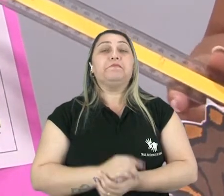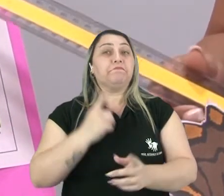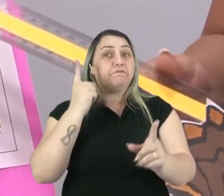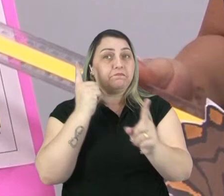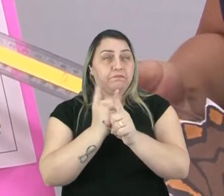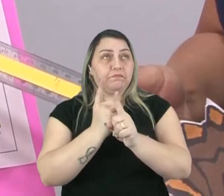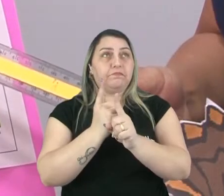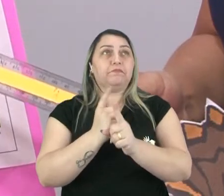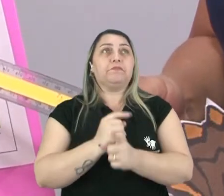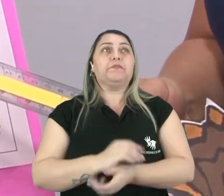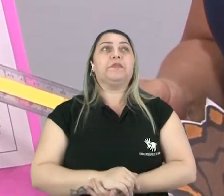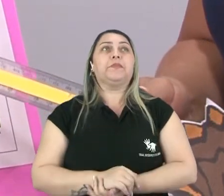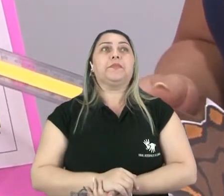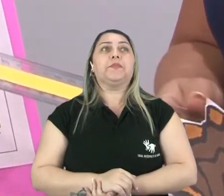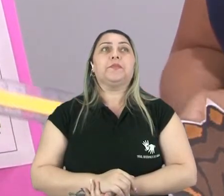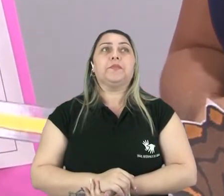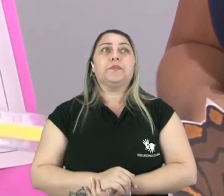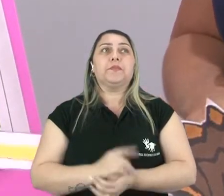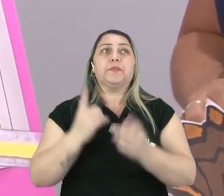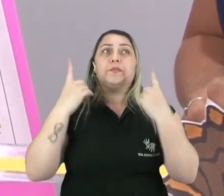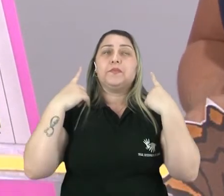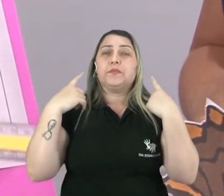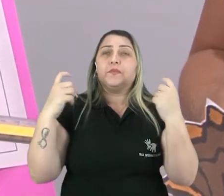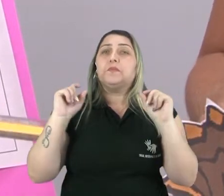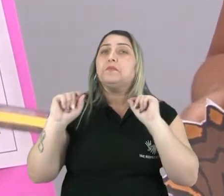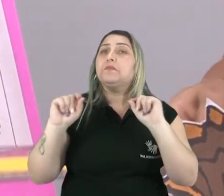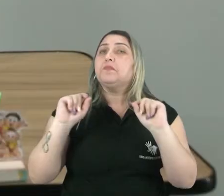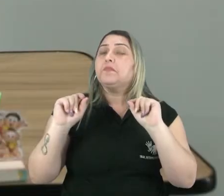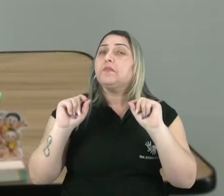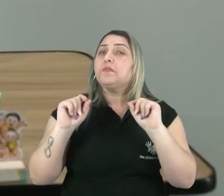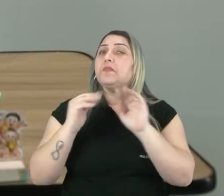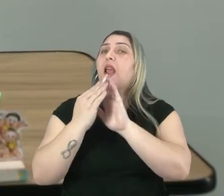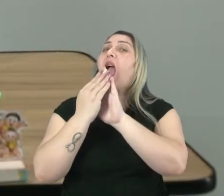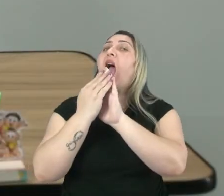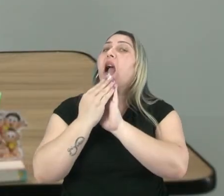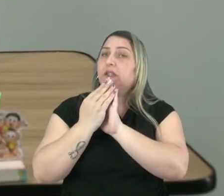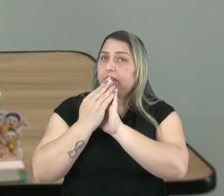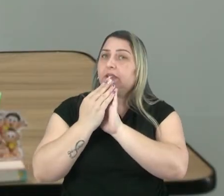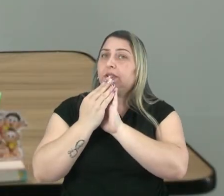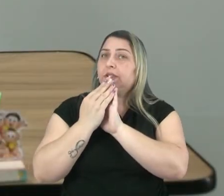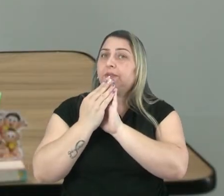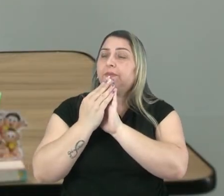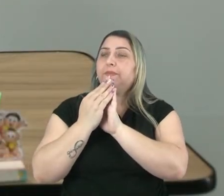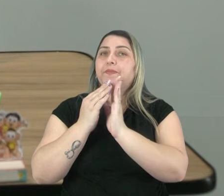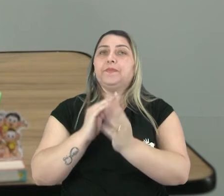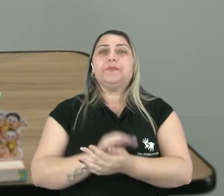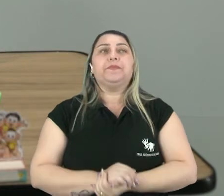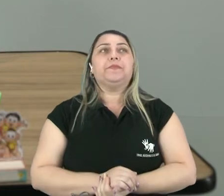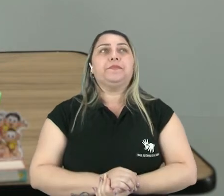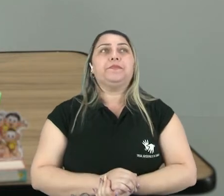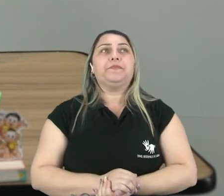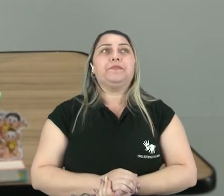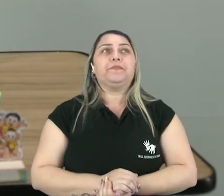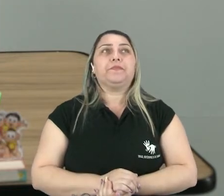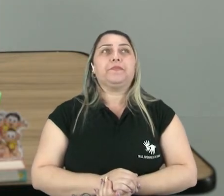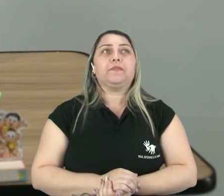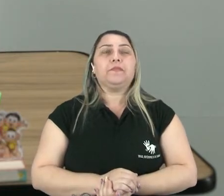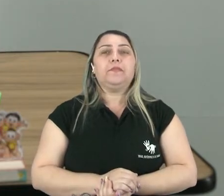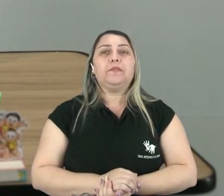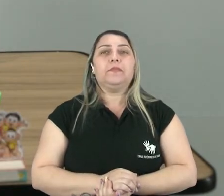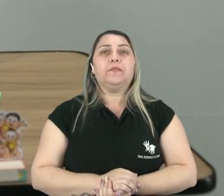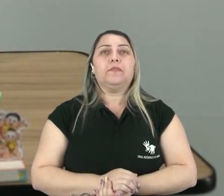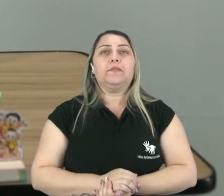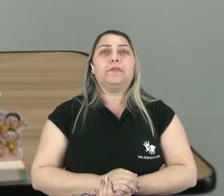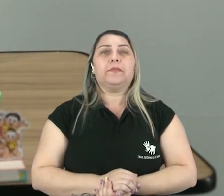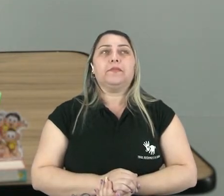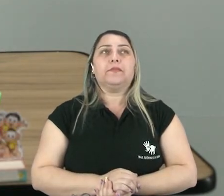encontramos. E este barulho é o barulho de quê? Da mordida. Isso mesmo. O barulho da mordida